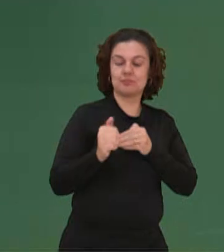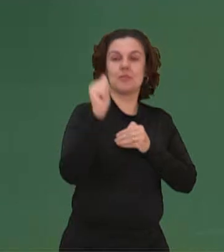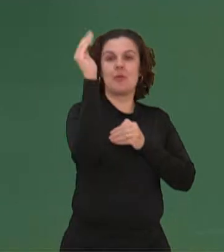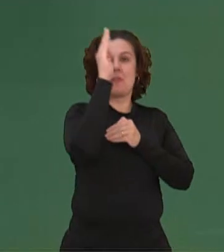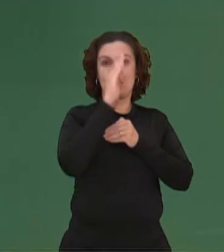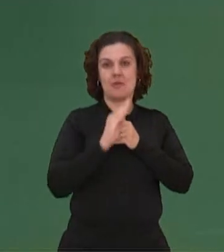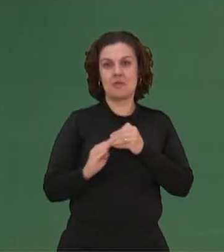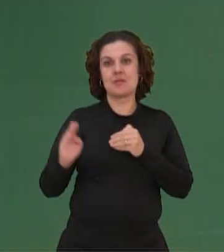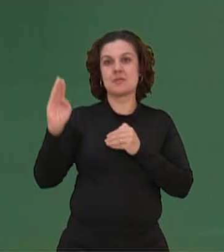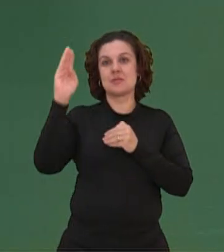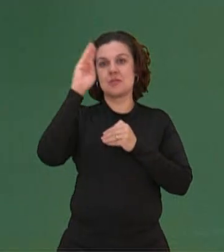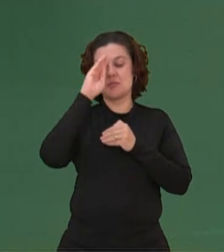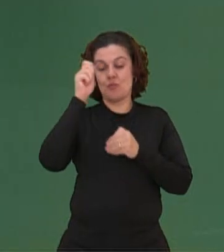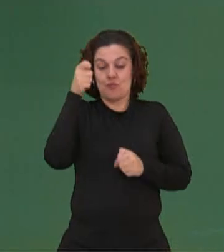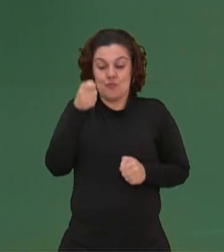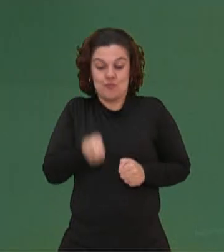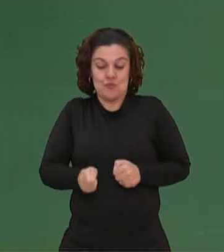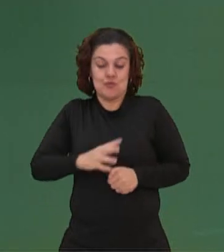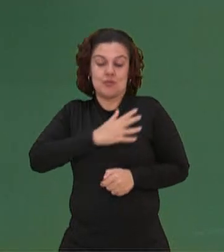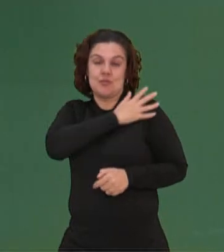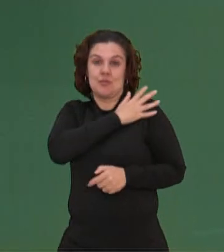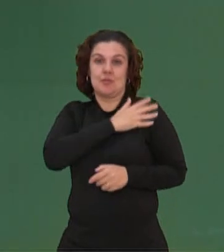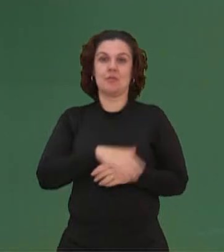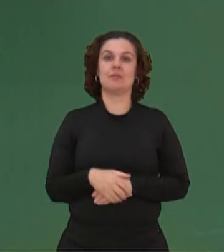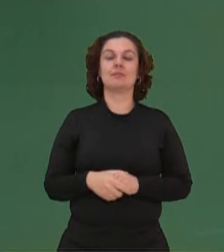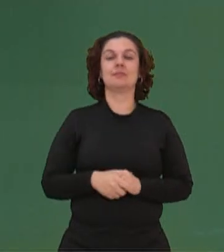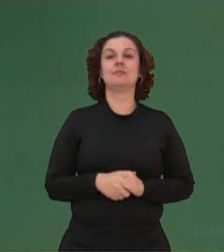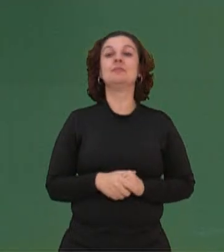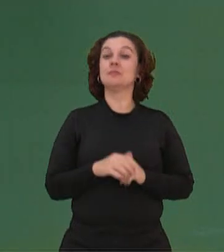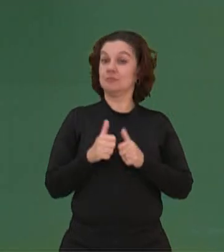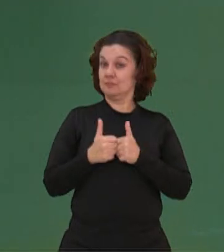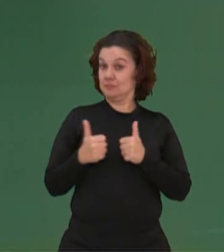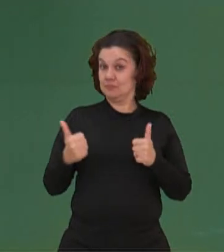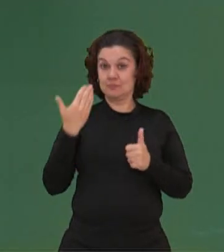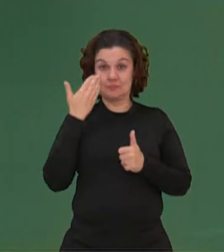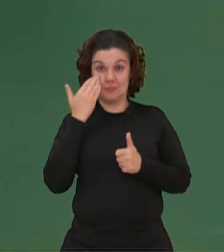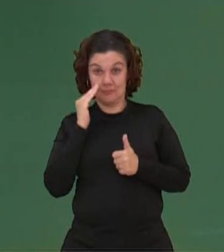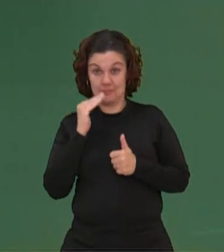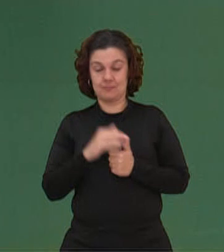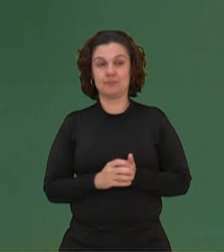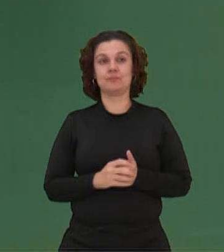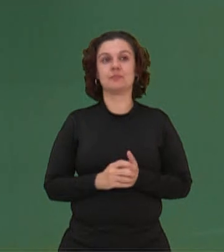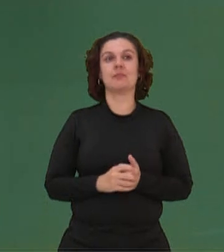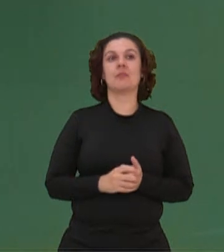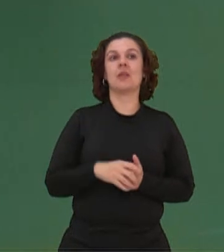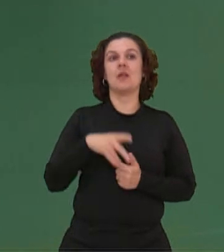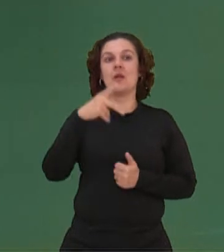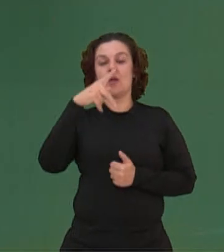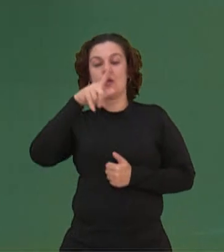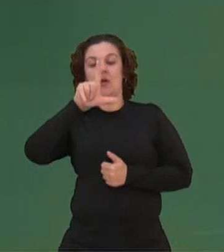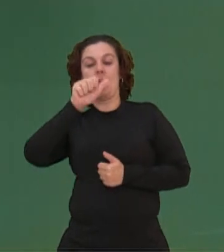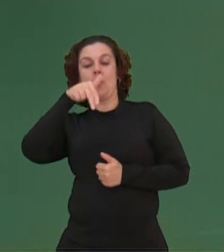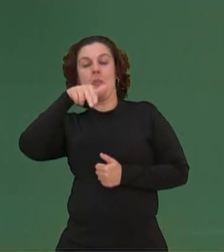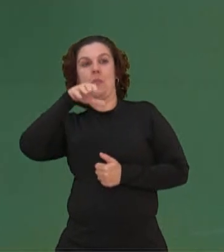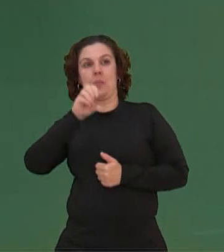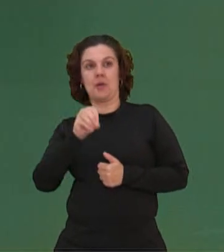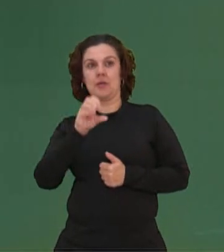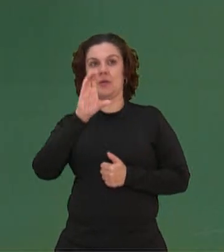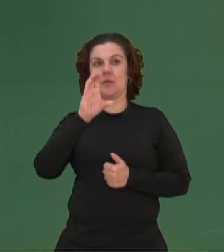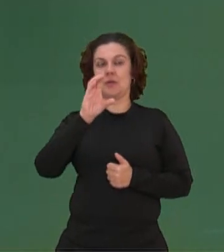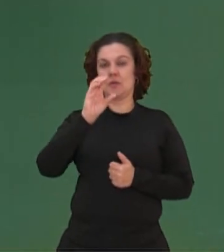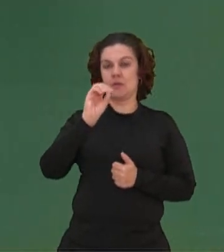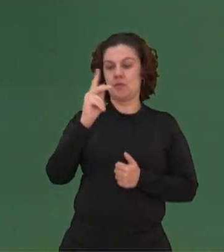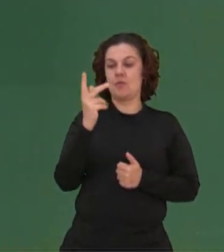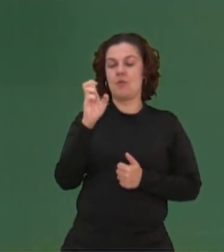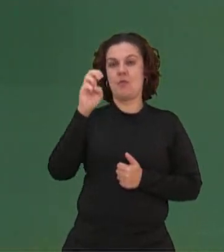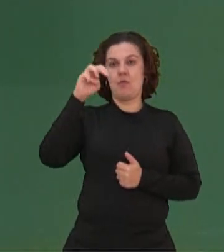Brasil numa ditadura, de forma ditatorial. Legal? Plano Cohen, essa invenção então aí